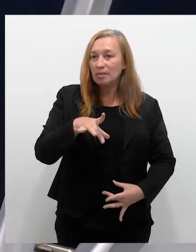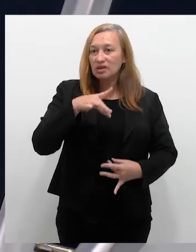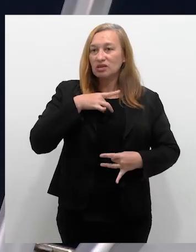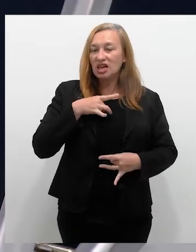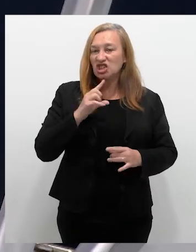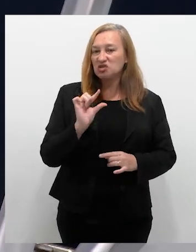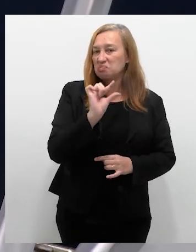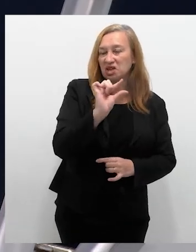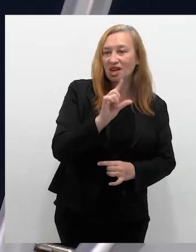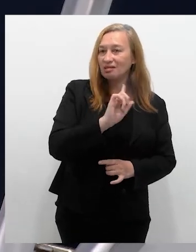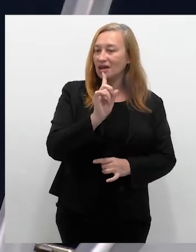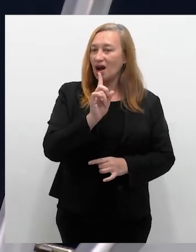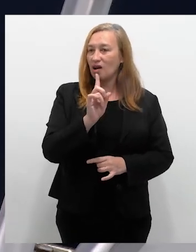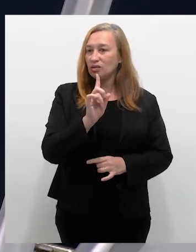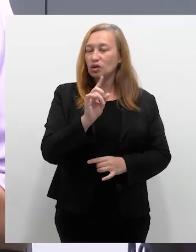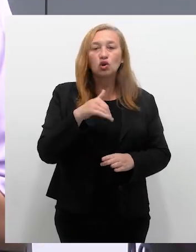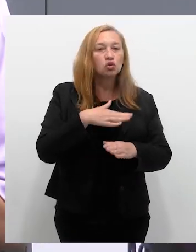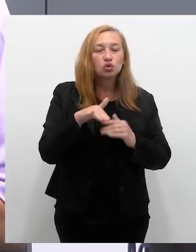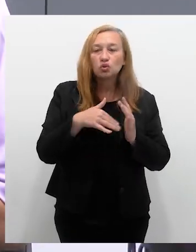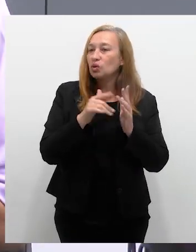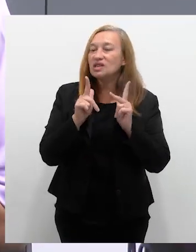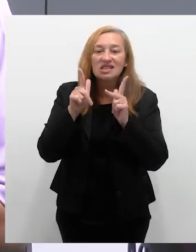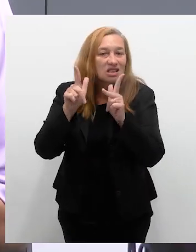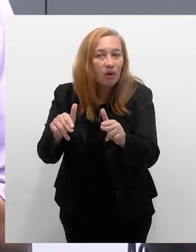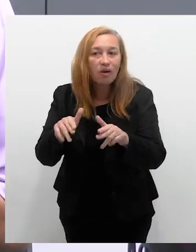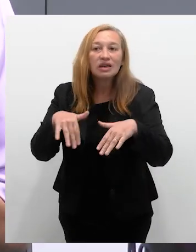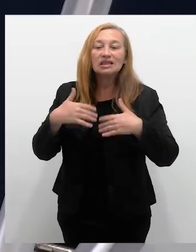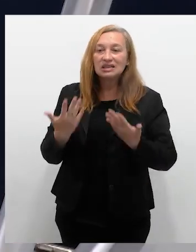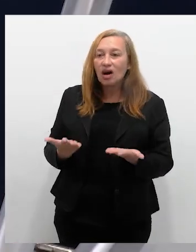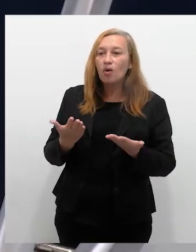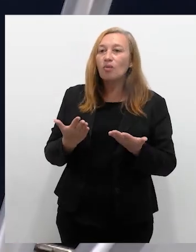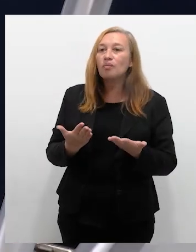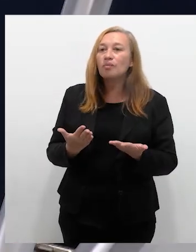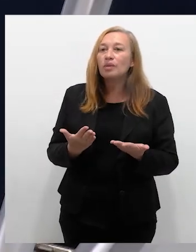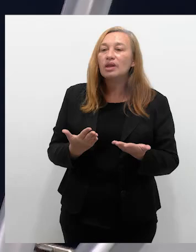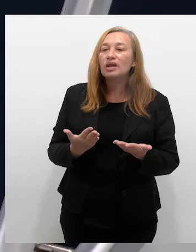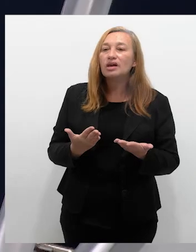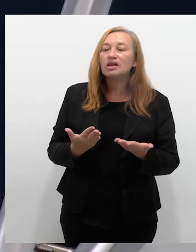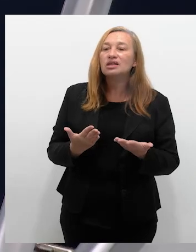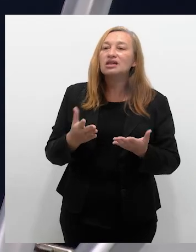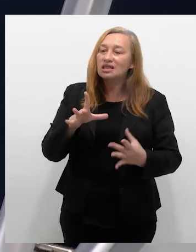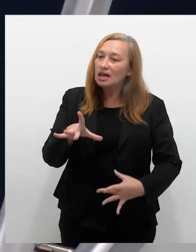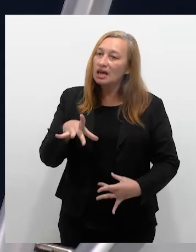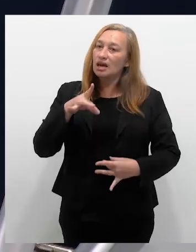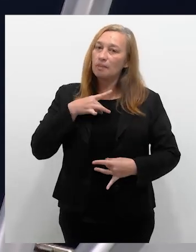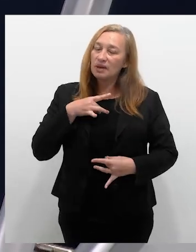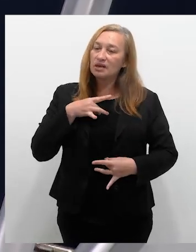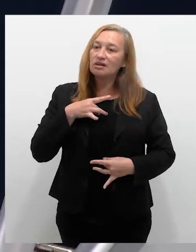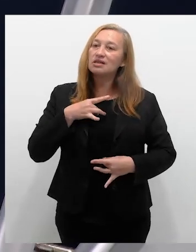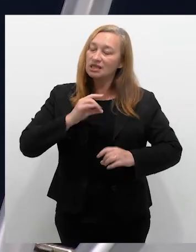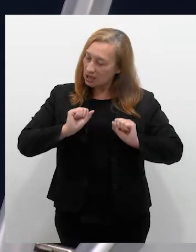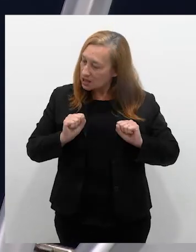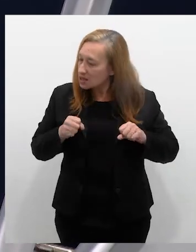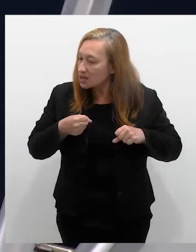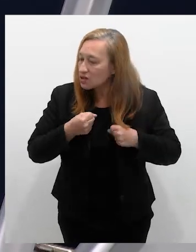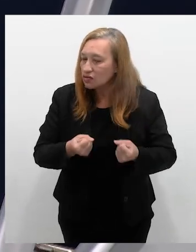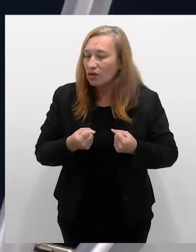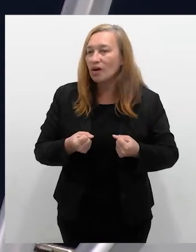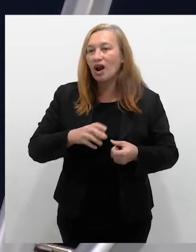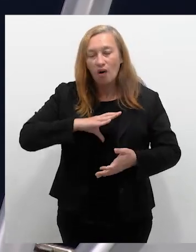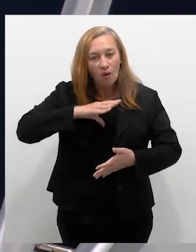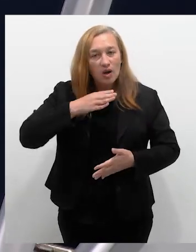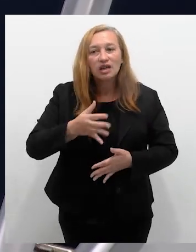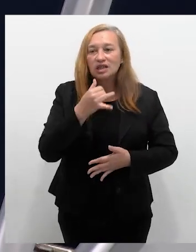pequeno. Não, sabe? Não existe. Eu adoro essa frase. Não existe. Então, eu acho que existe o personagem. Você tem que dar toda a